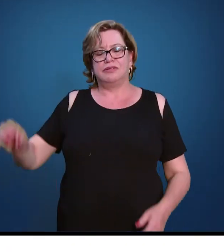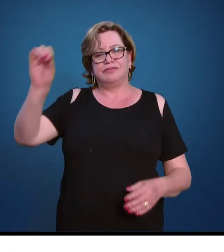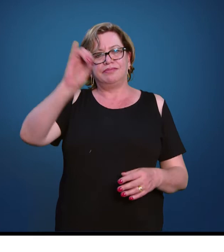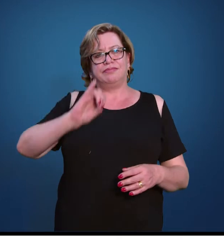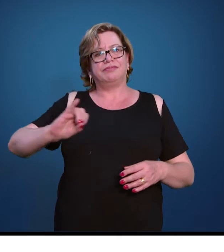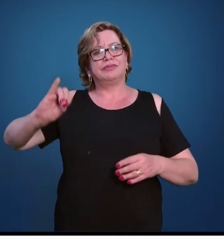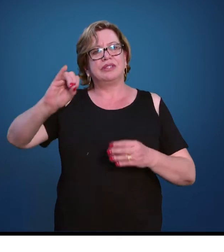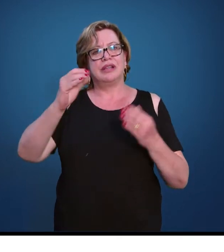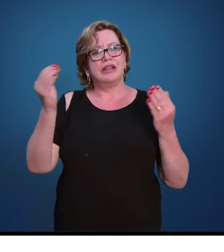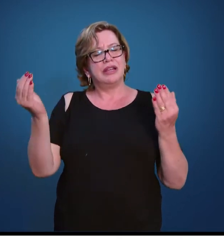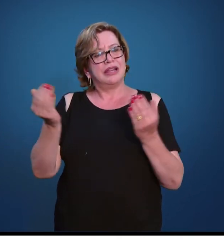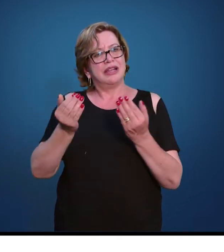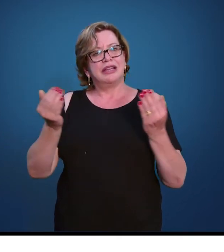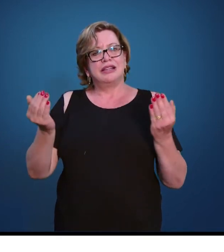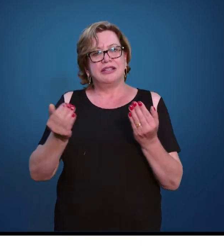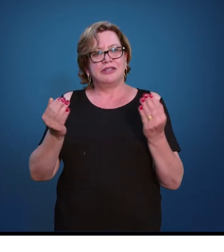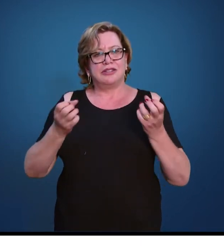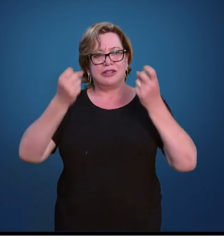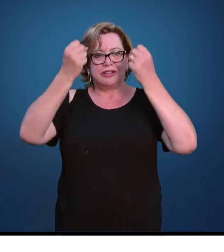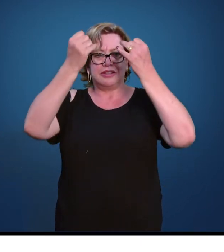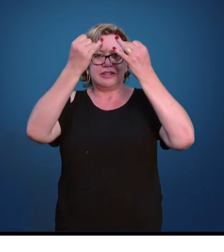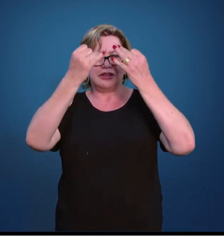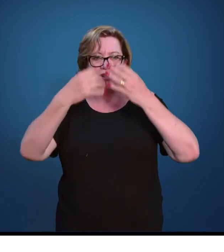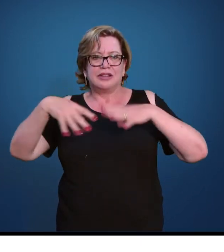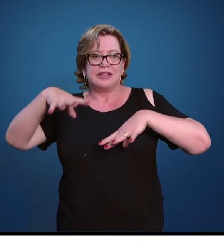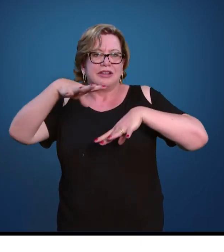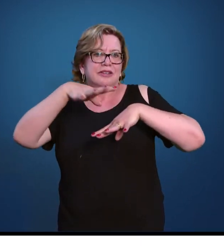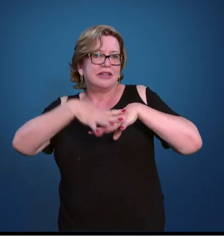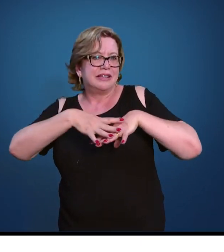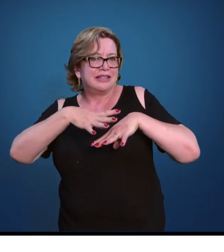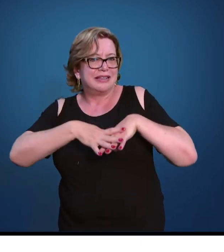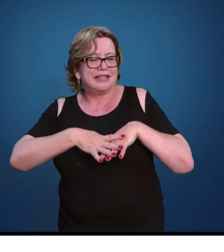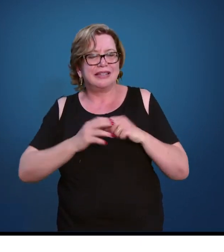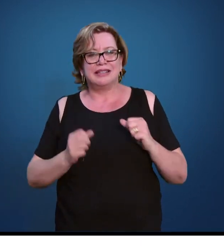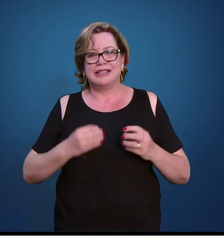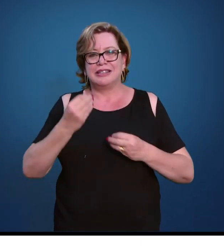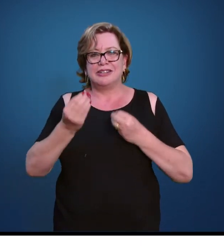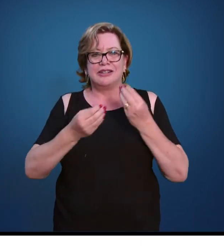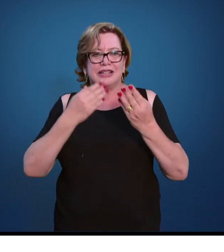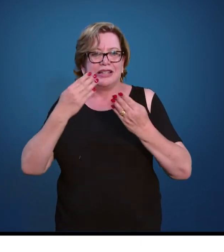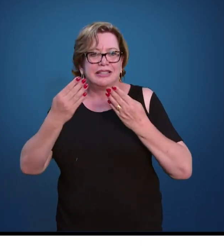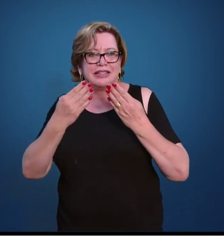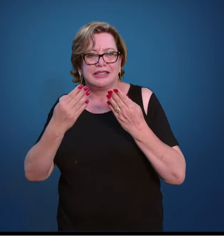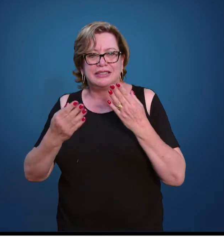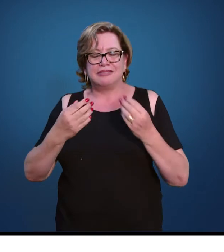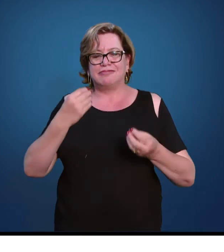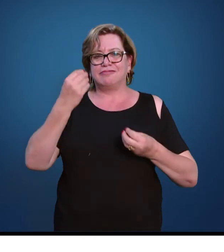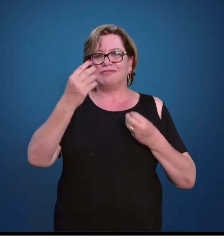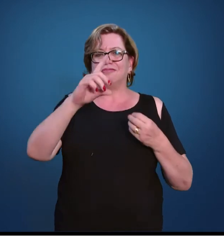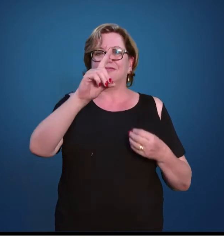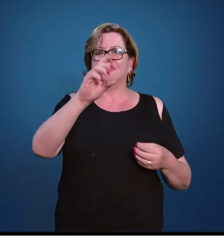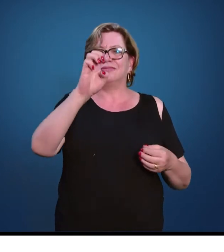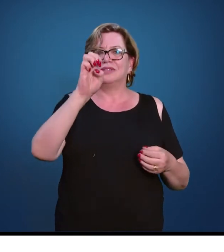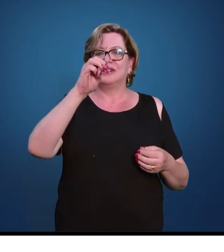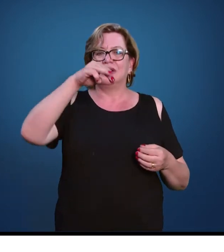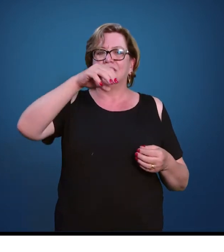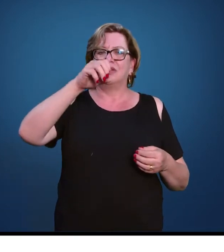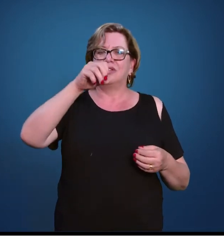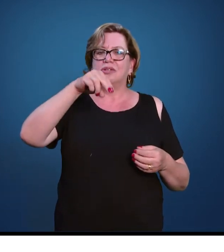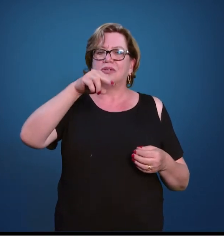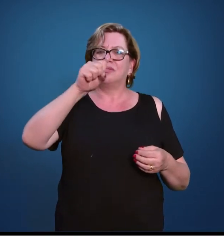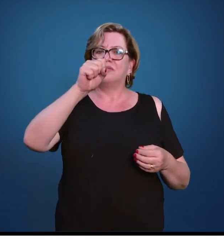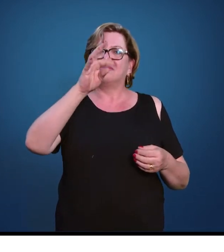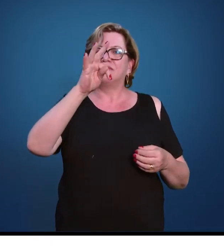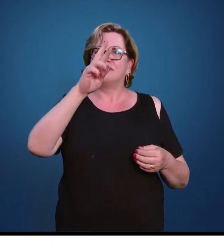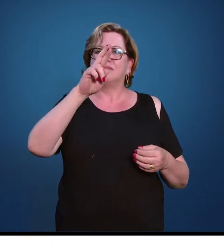Olá, alunos. Vamos falar sobre a matemática agora, que é a análise das demonstrações contábeis, analisando as